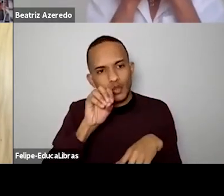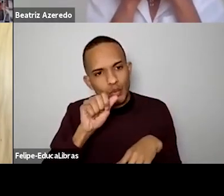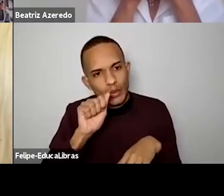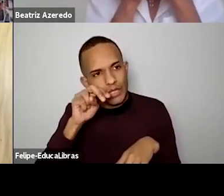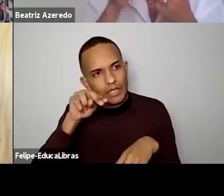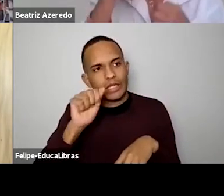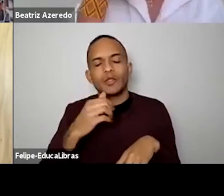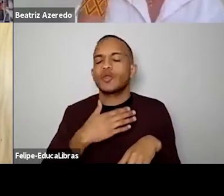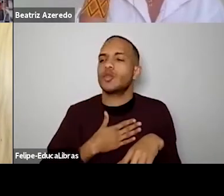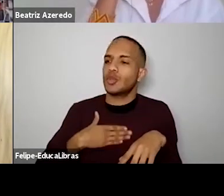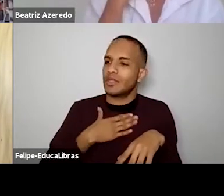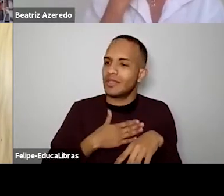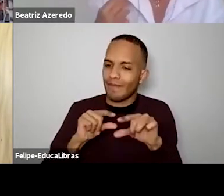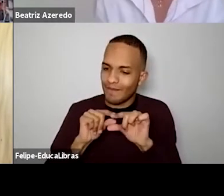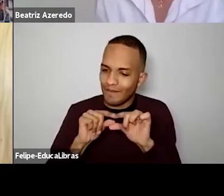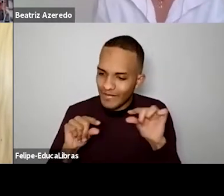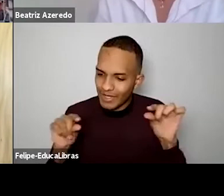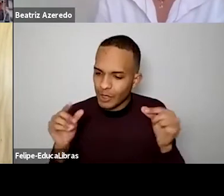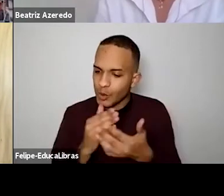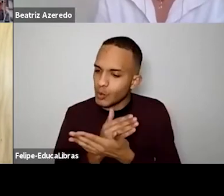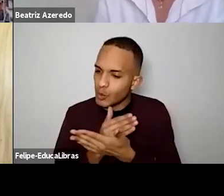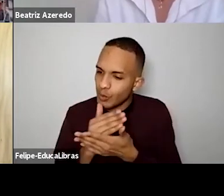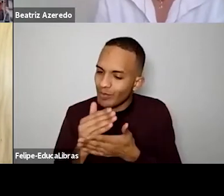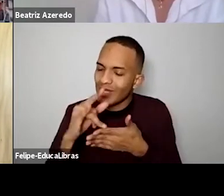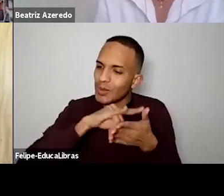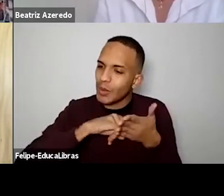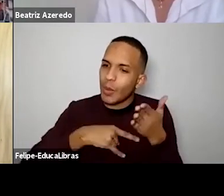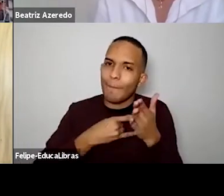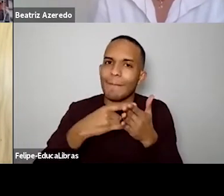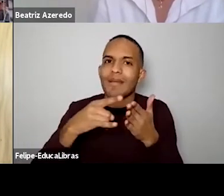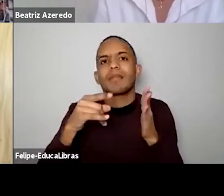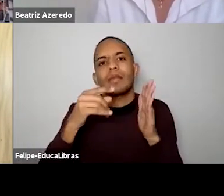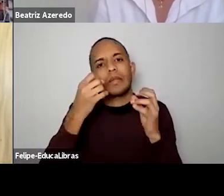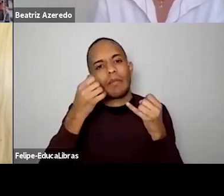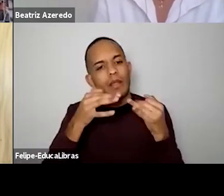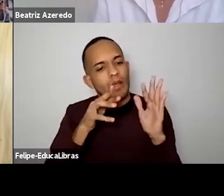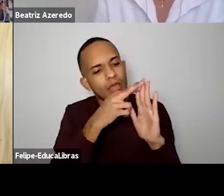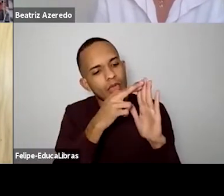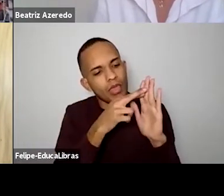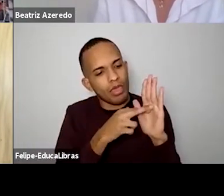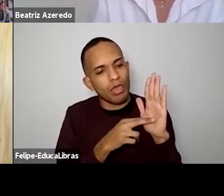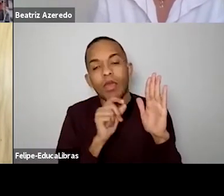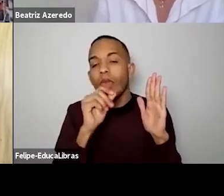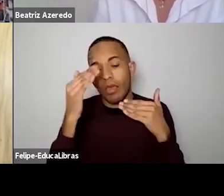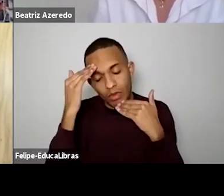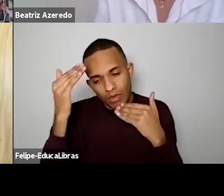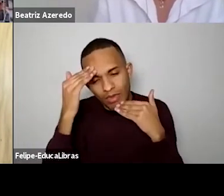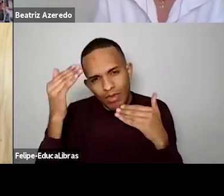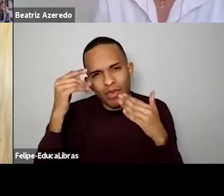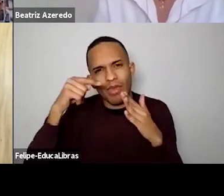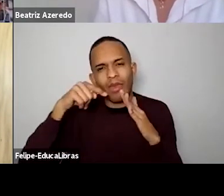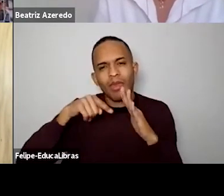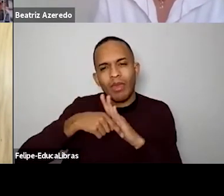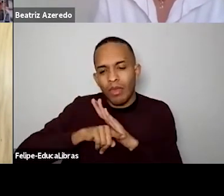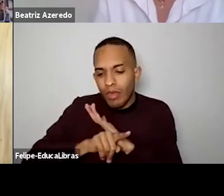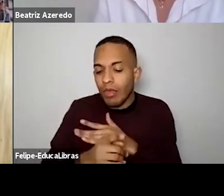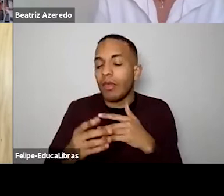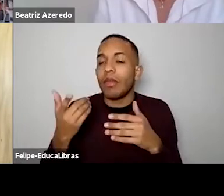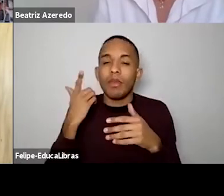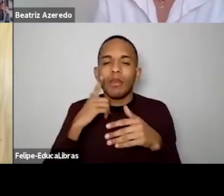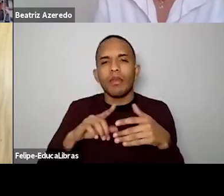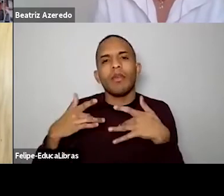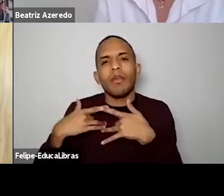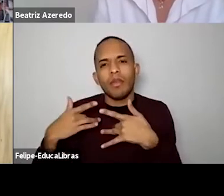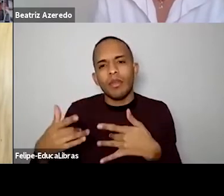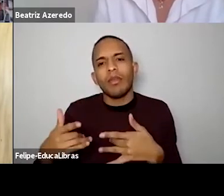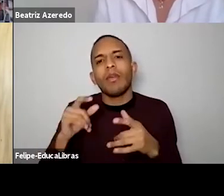que você falou, que está bem no começo do documento, né, que fala que a gratidão profunda que gera doações. E eu acho que esse